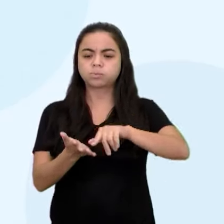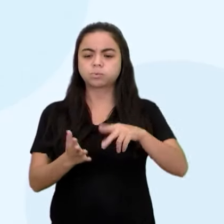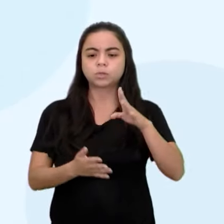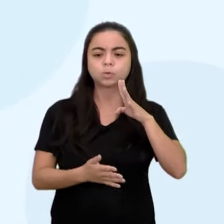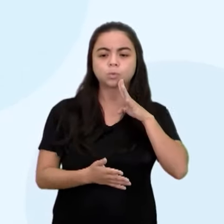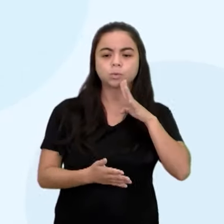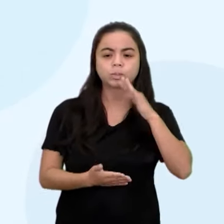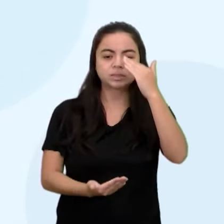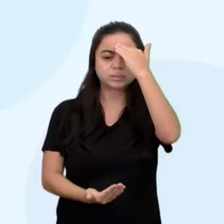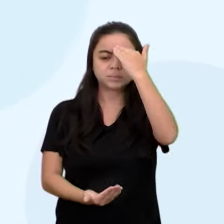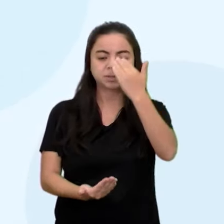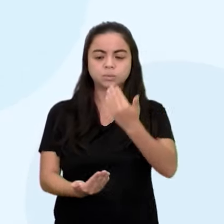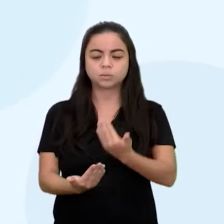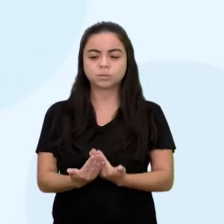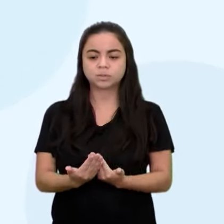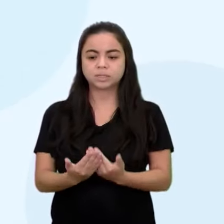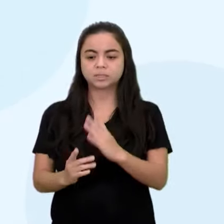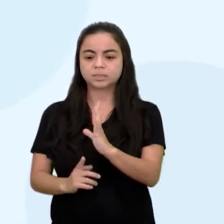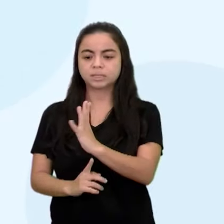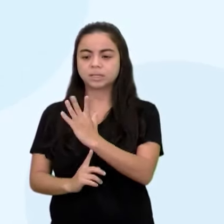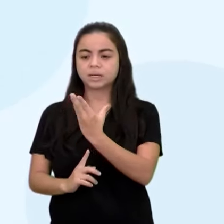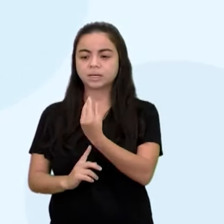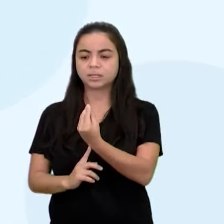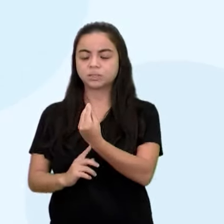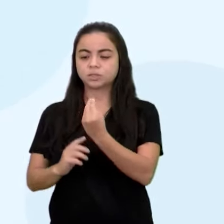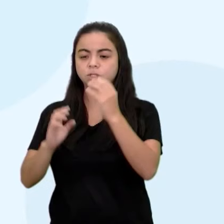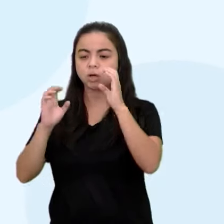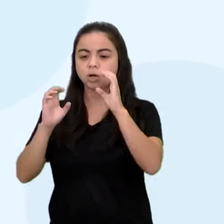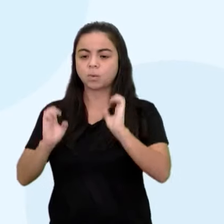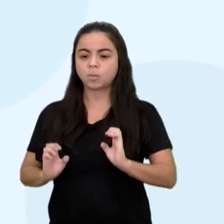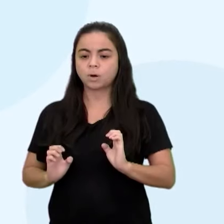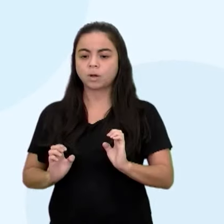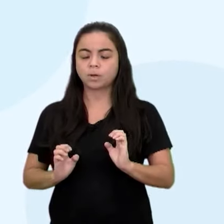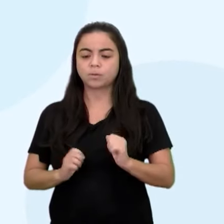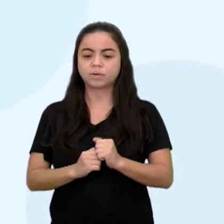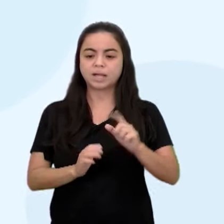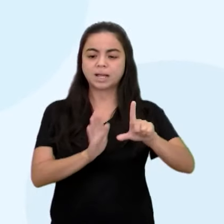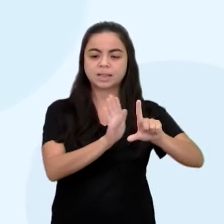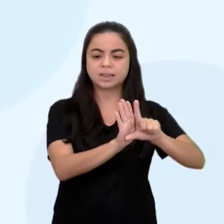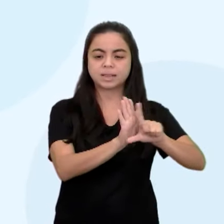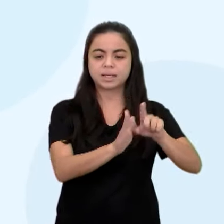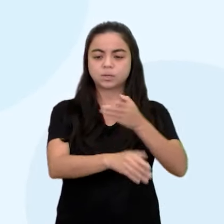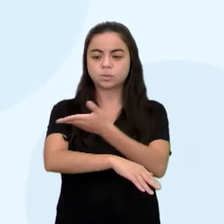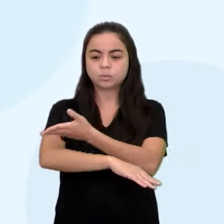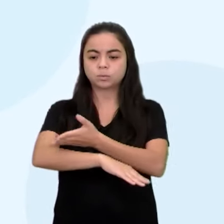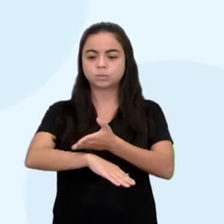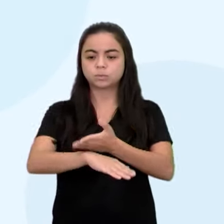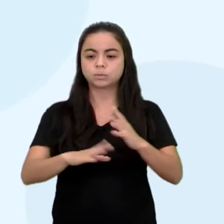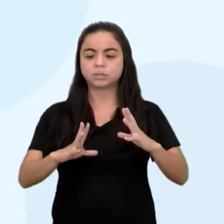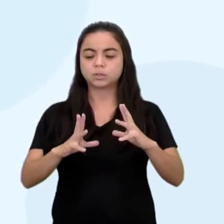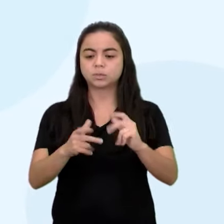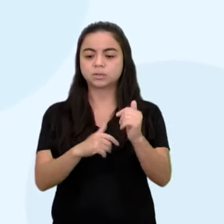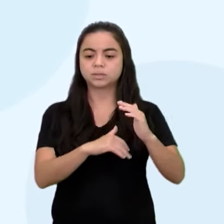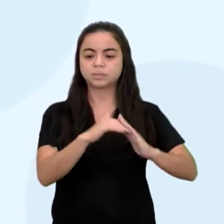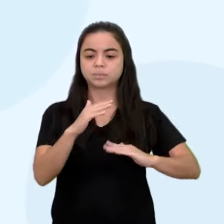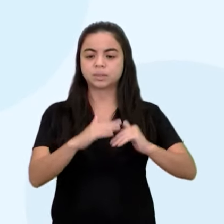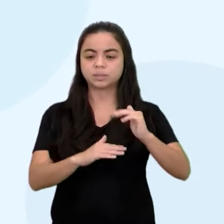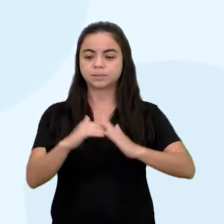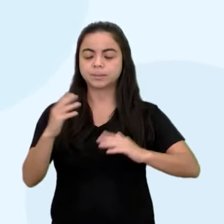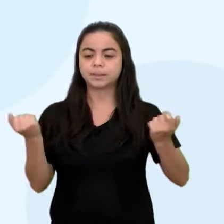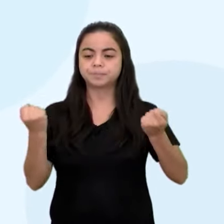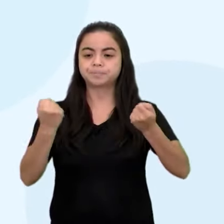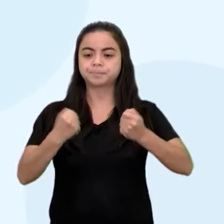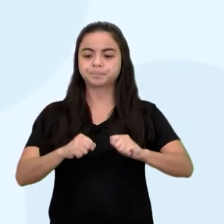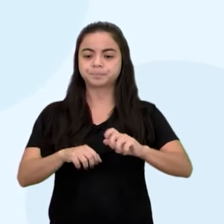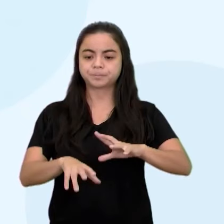conhecimento, as crenças, a arte, a moral, a lei, os costumes e todos os hábitos e